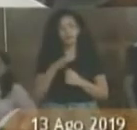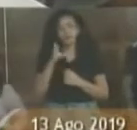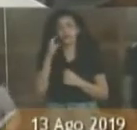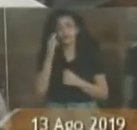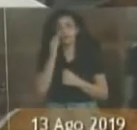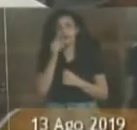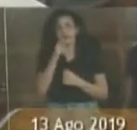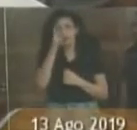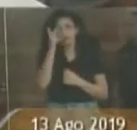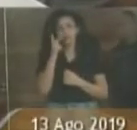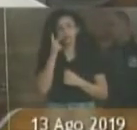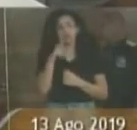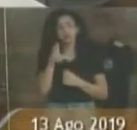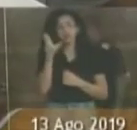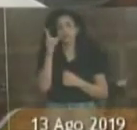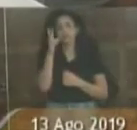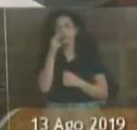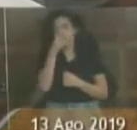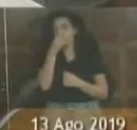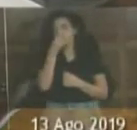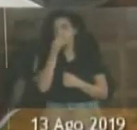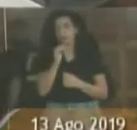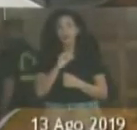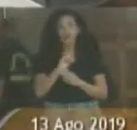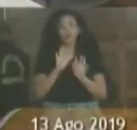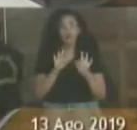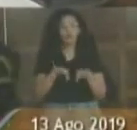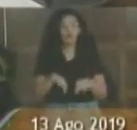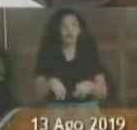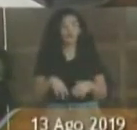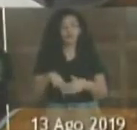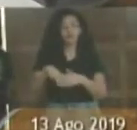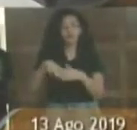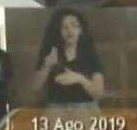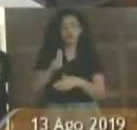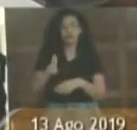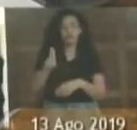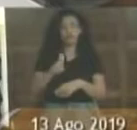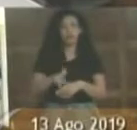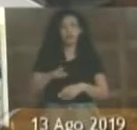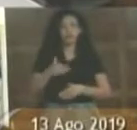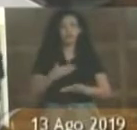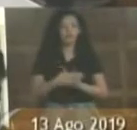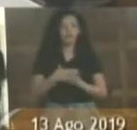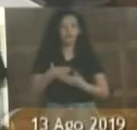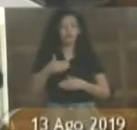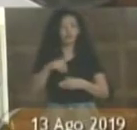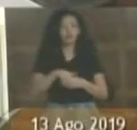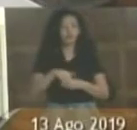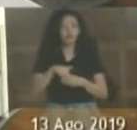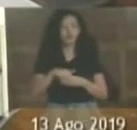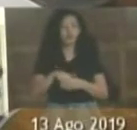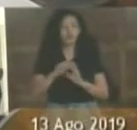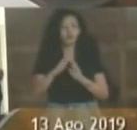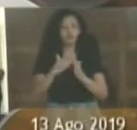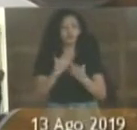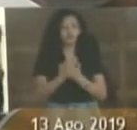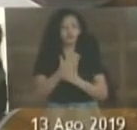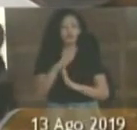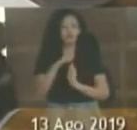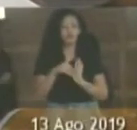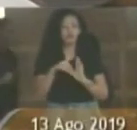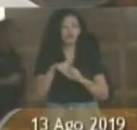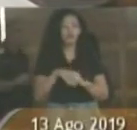Social, Camu Gama e Luciana Valverde. Com o fim das falas pelo expediente, deu-se início às votações e os requerimentos verbais em que todos